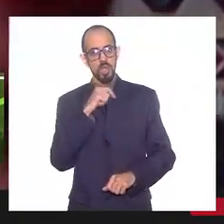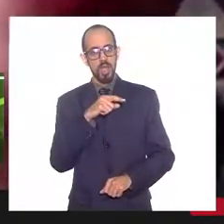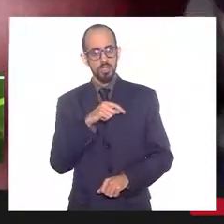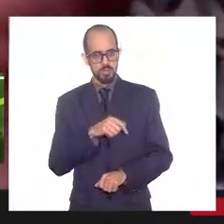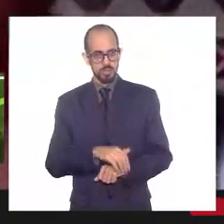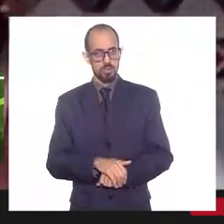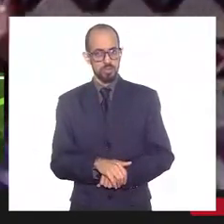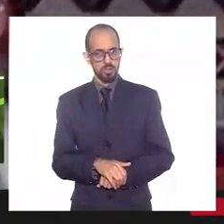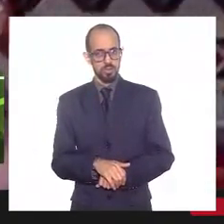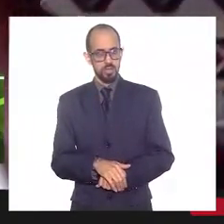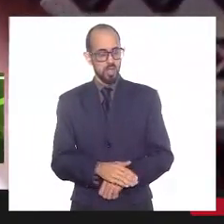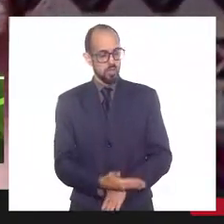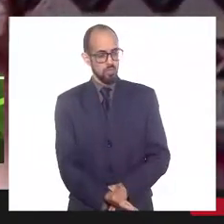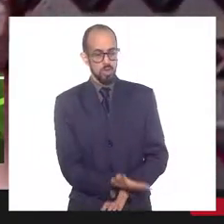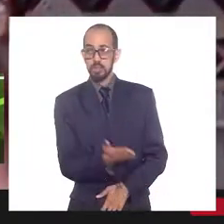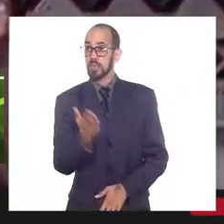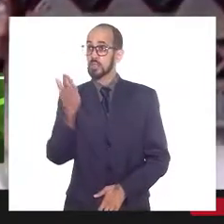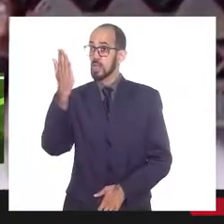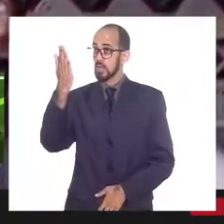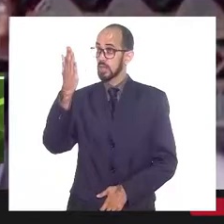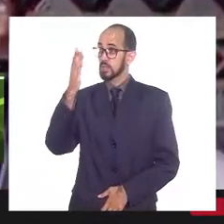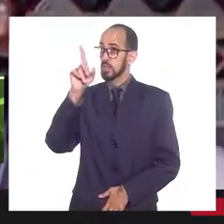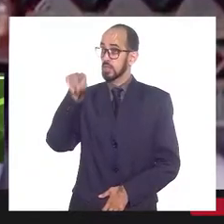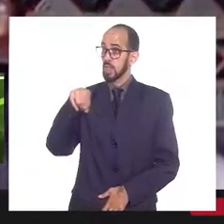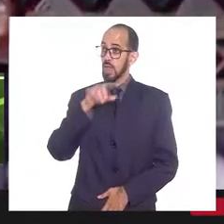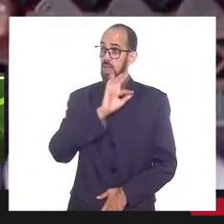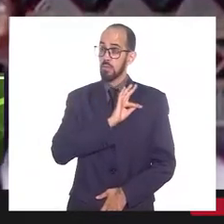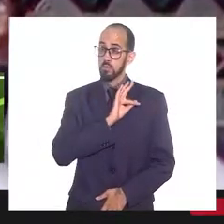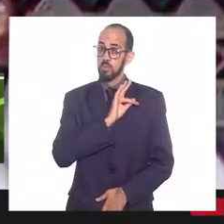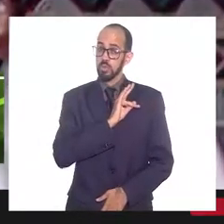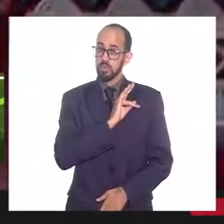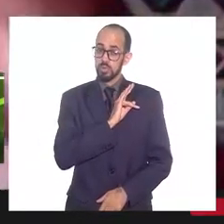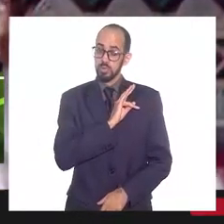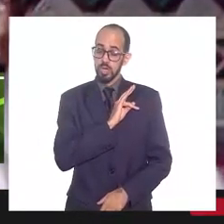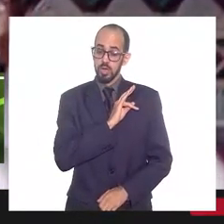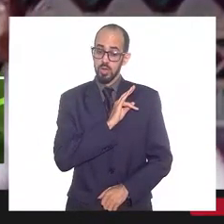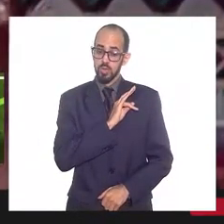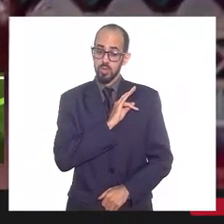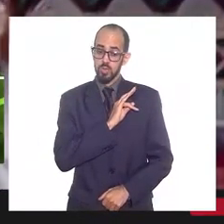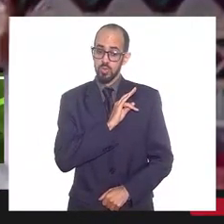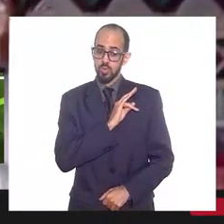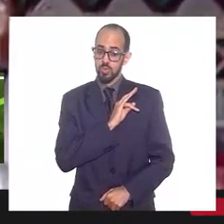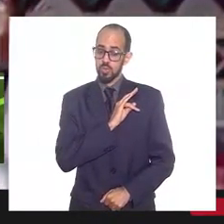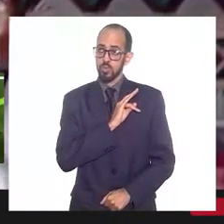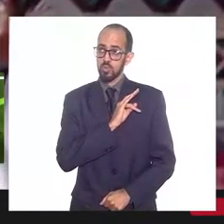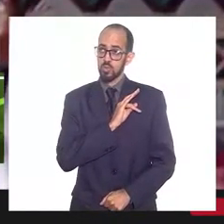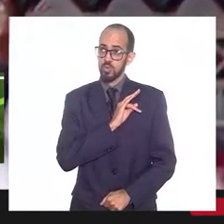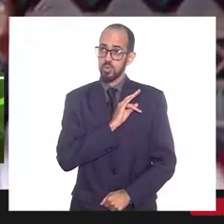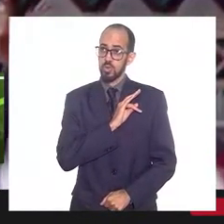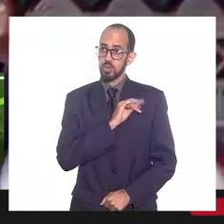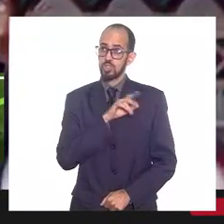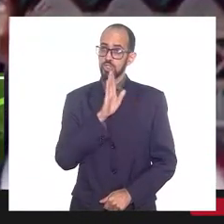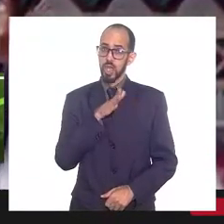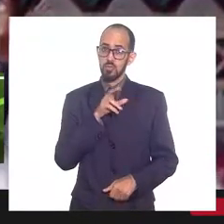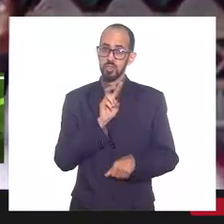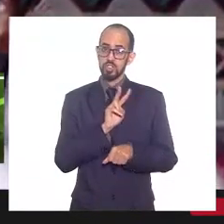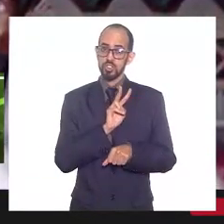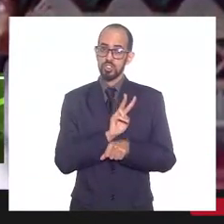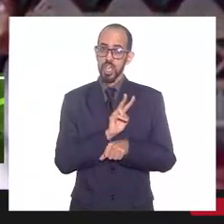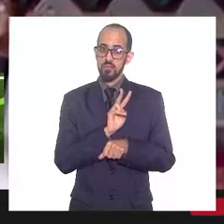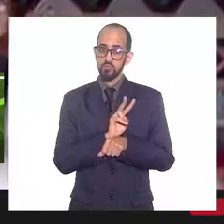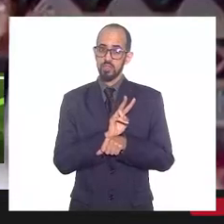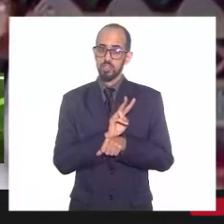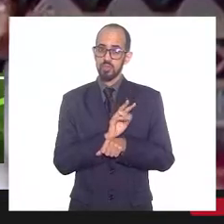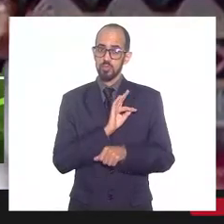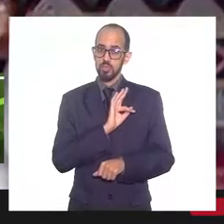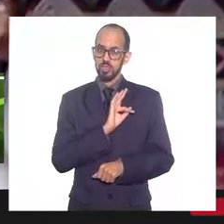policial e como é o delegado alguém que chefiou a polícia no estado do Rio de Janeiro